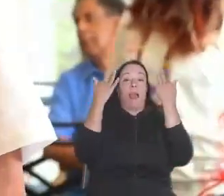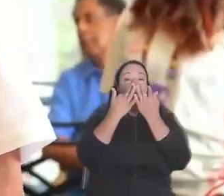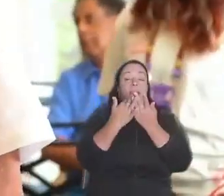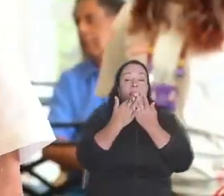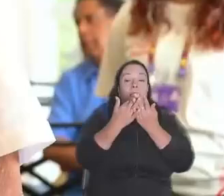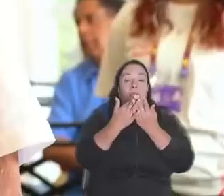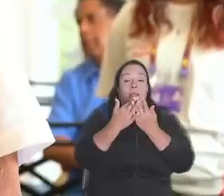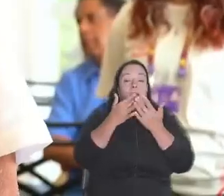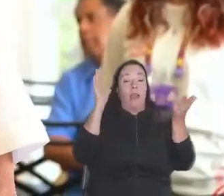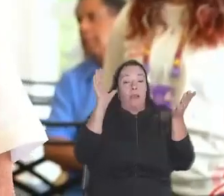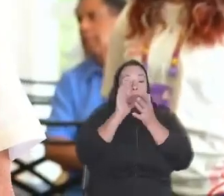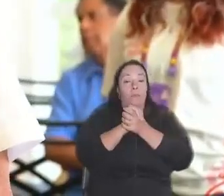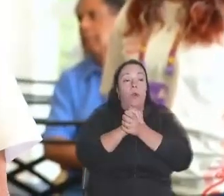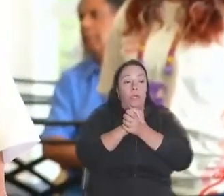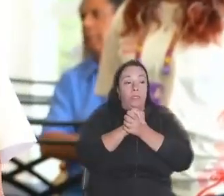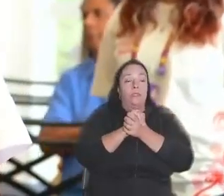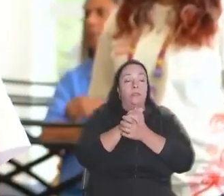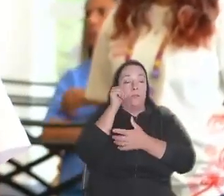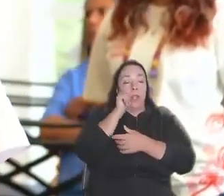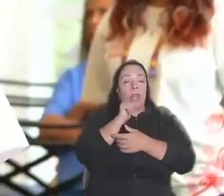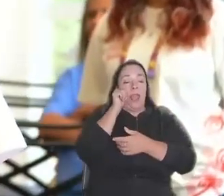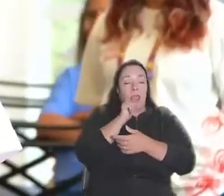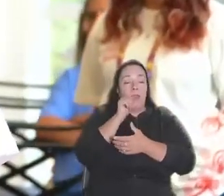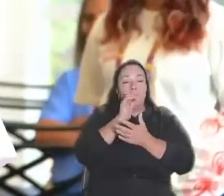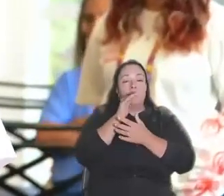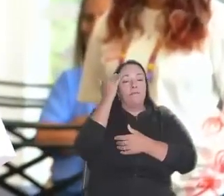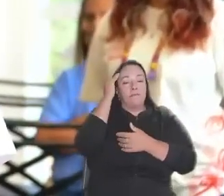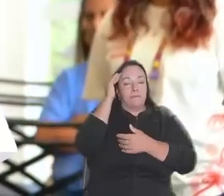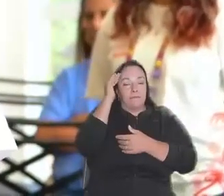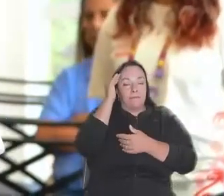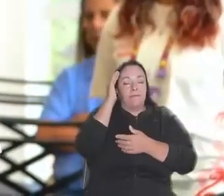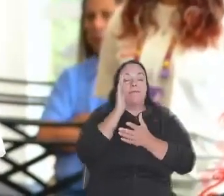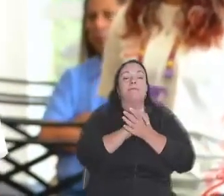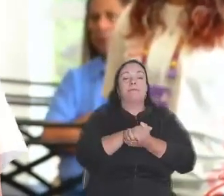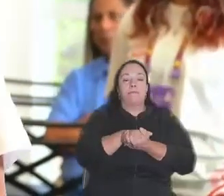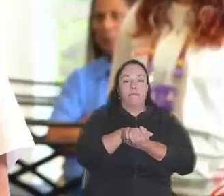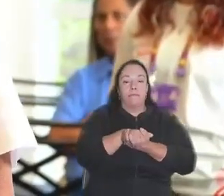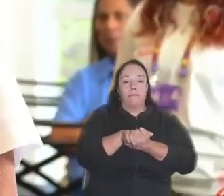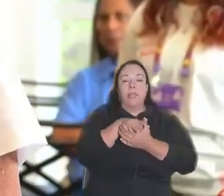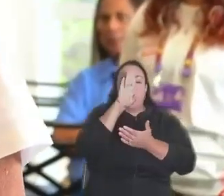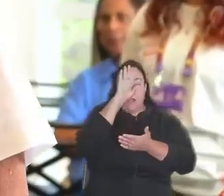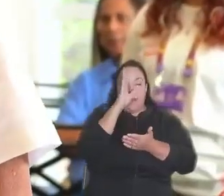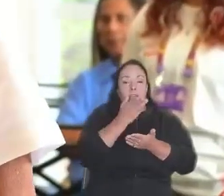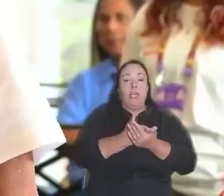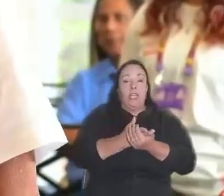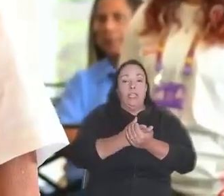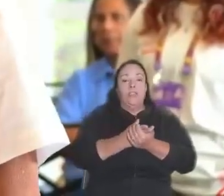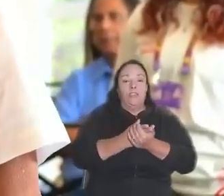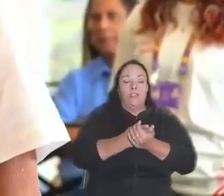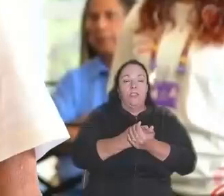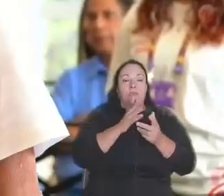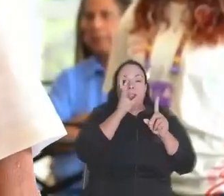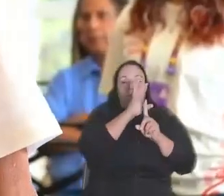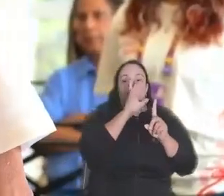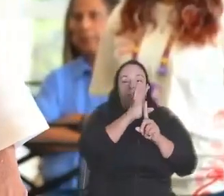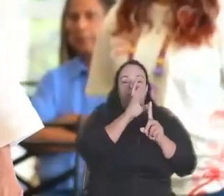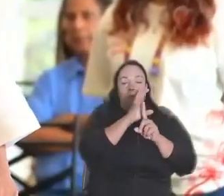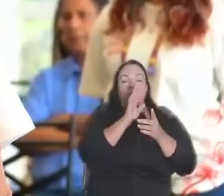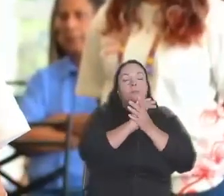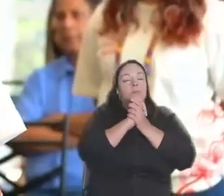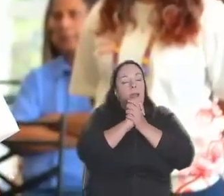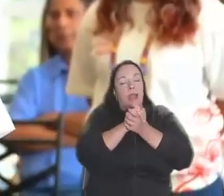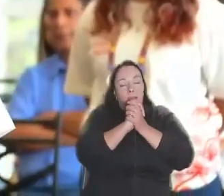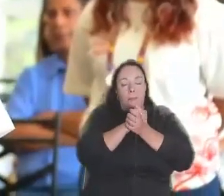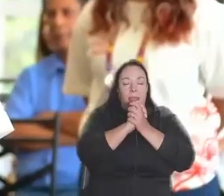principalmente na esposa. A esposa tem que ser compreensiva. Então, acredito que isso aí influenciou muito. Parabéns, professor